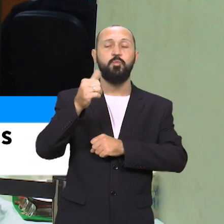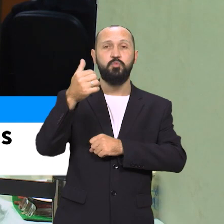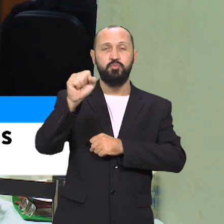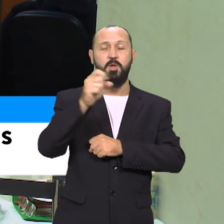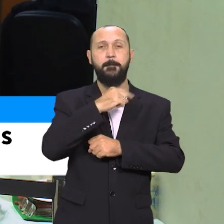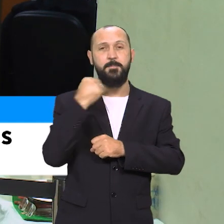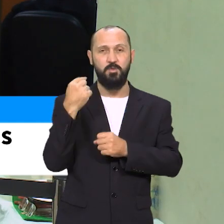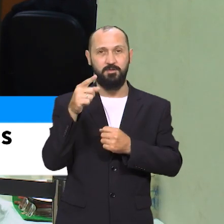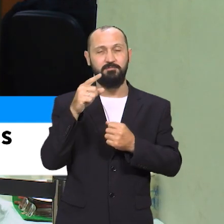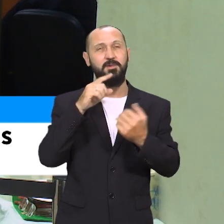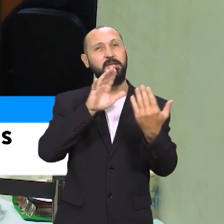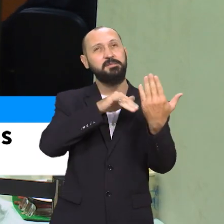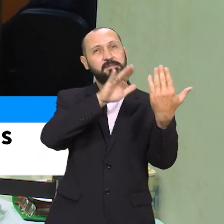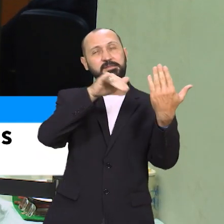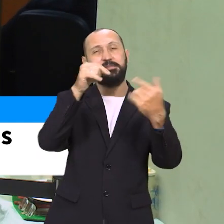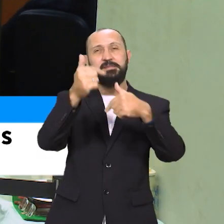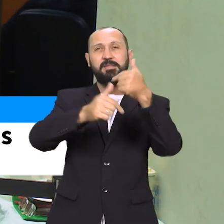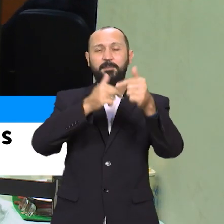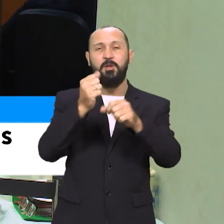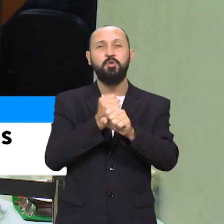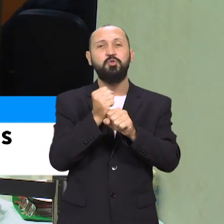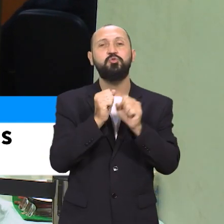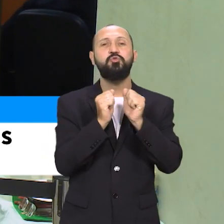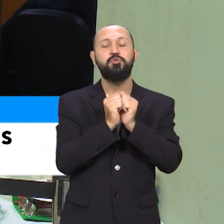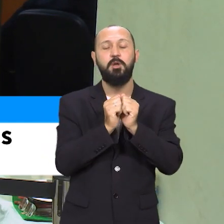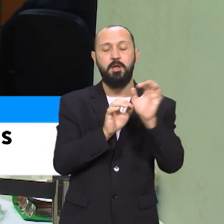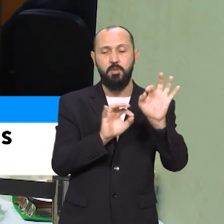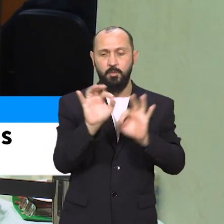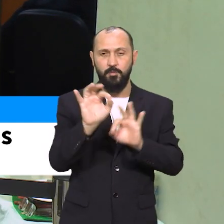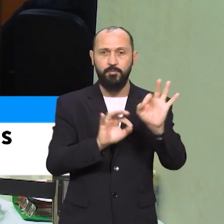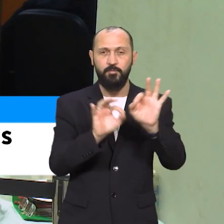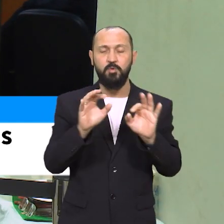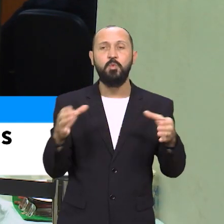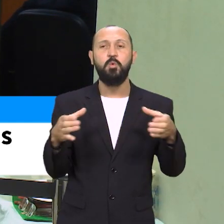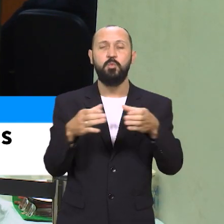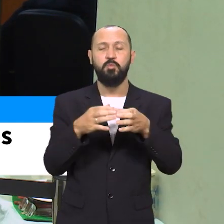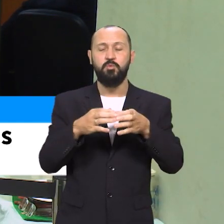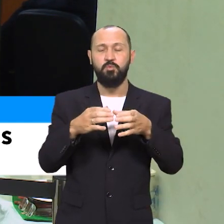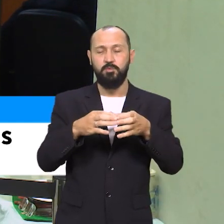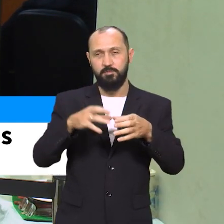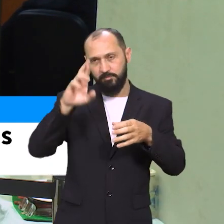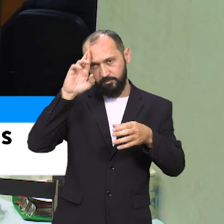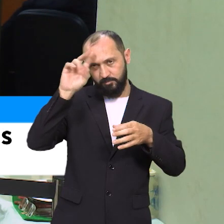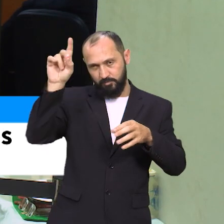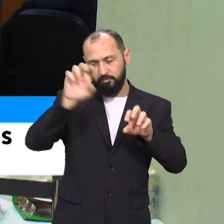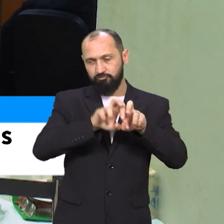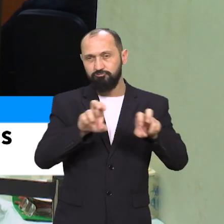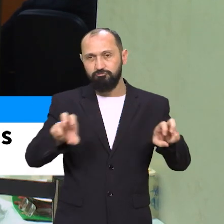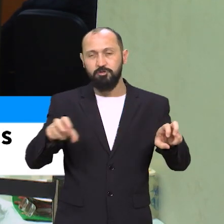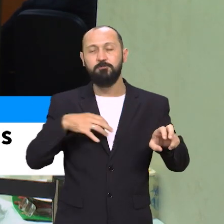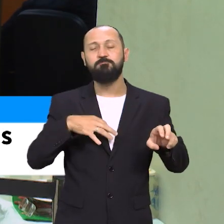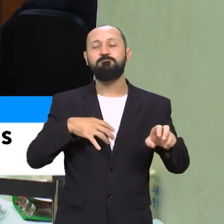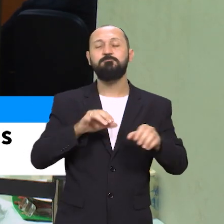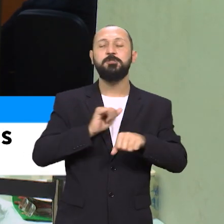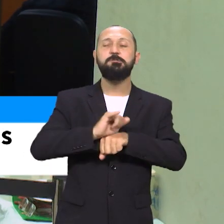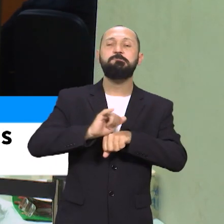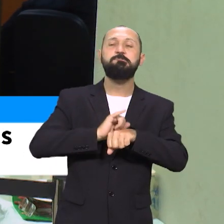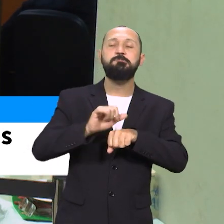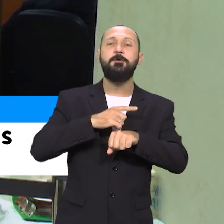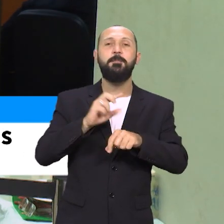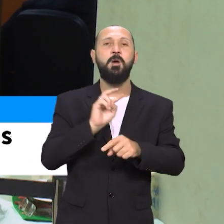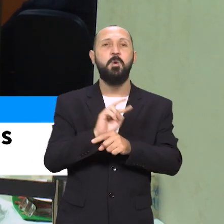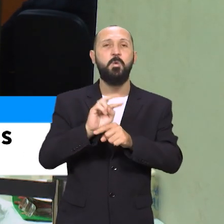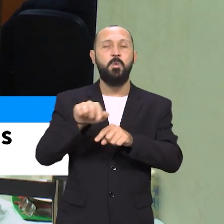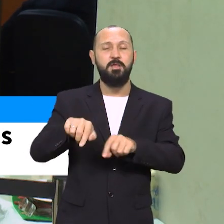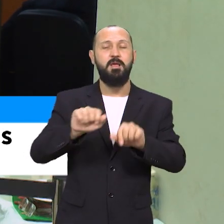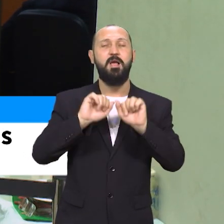2018. O trabalho de restauração faz parte do planejamento da mesa diretora para garantia da manutenção e